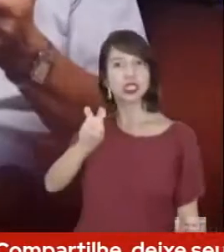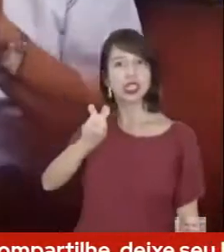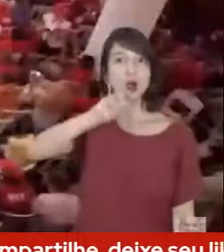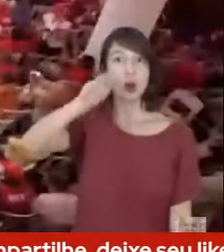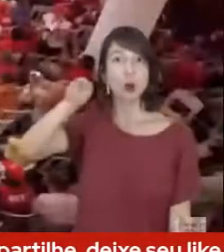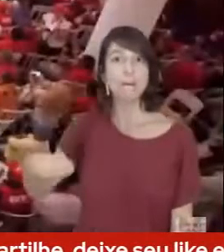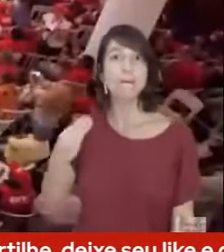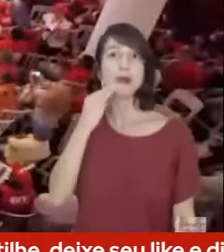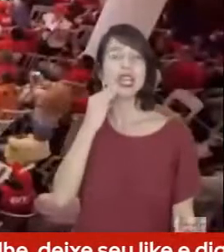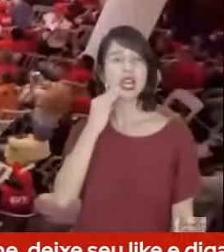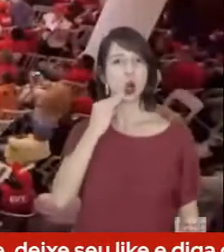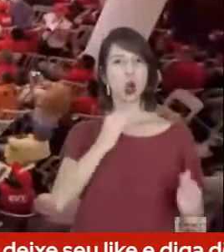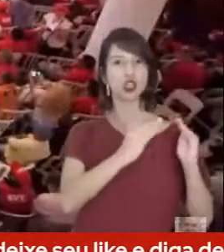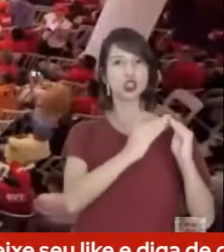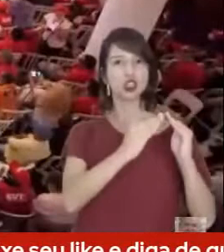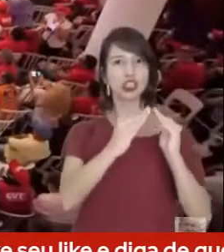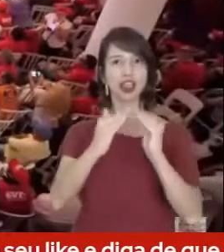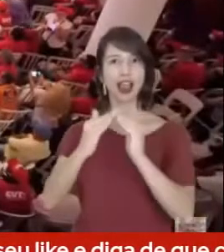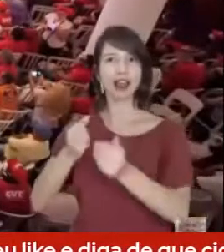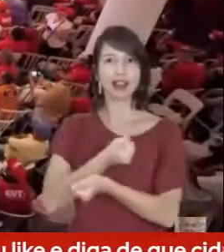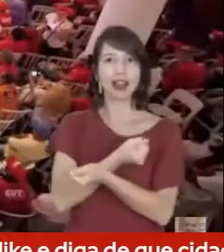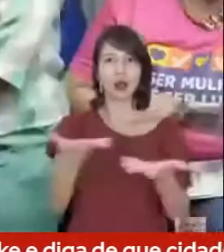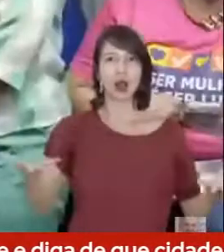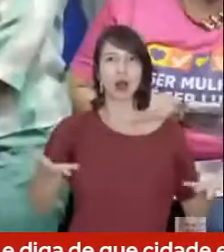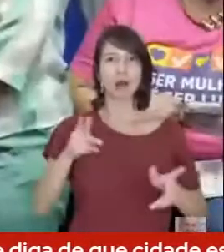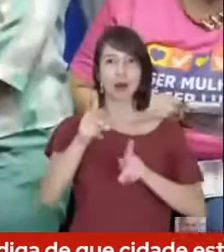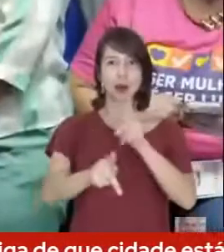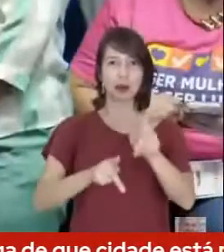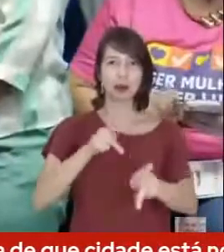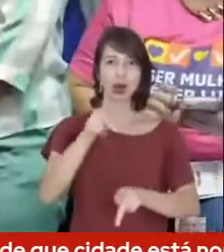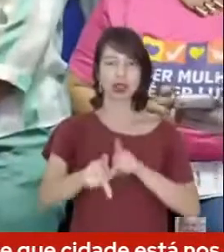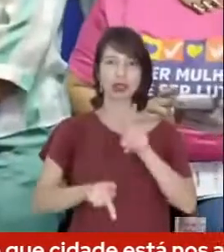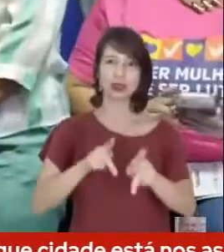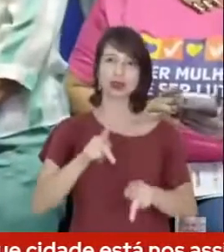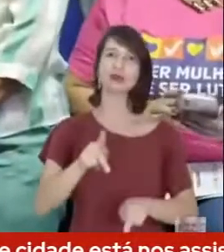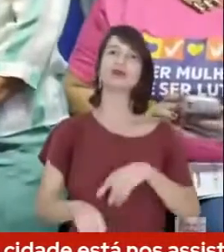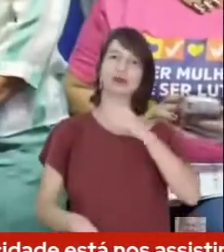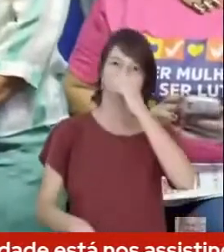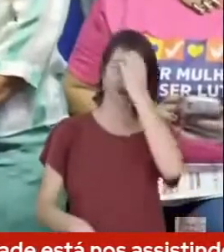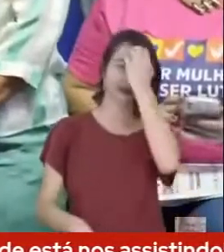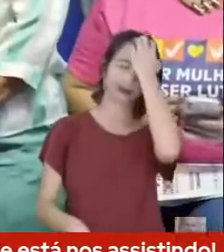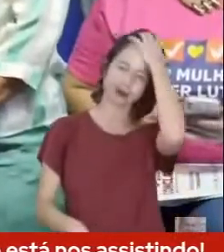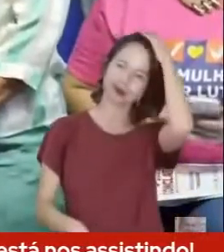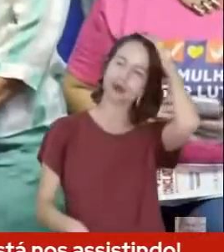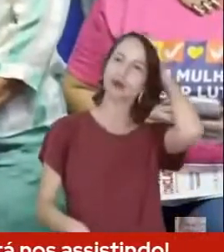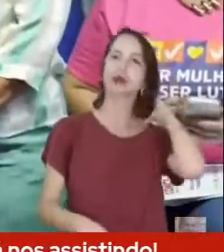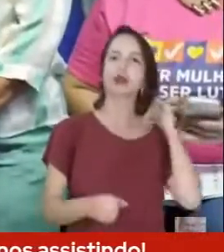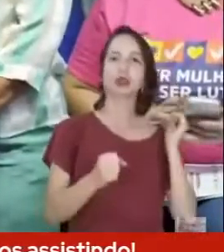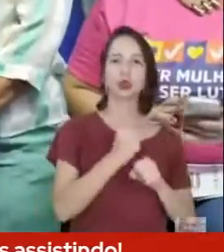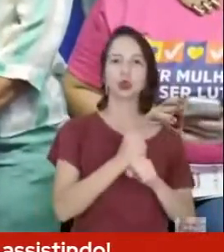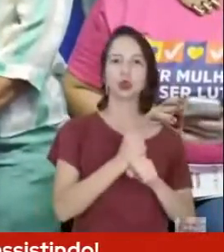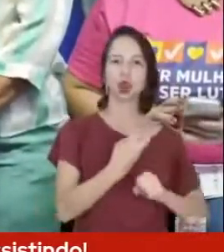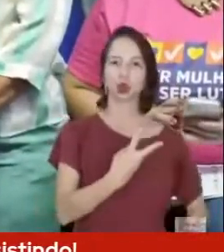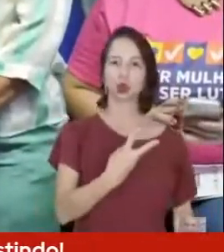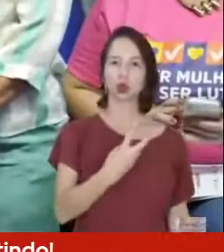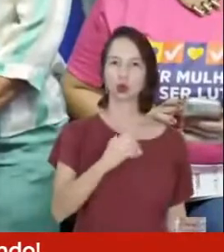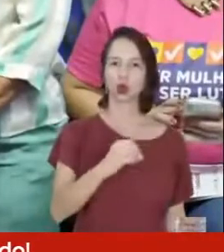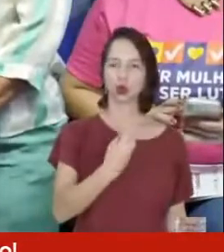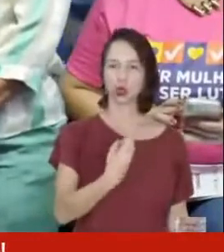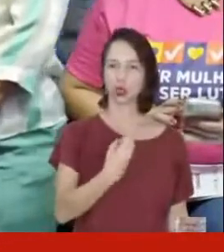Em 2010, o setor da construção civil tinha 3 milhões e 200 mil empregos